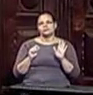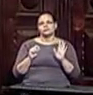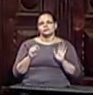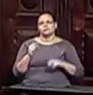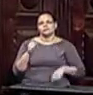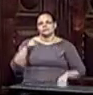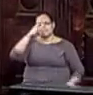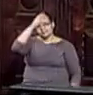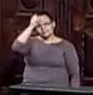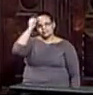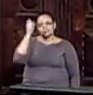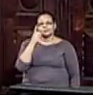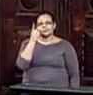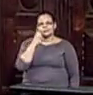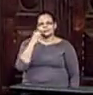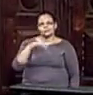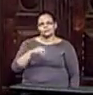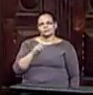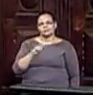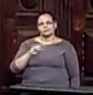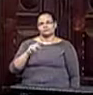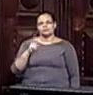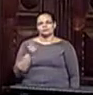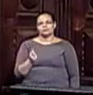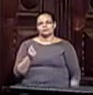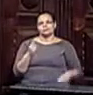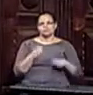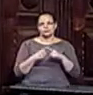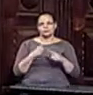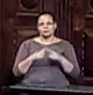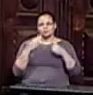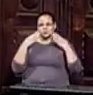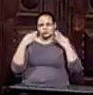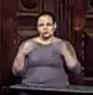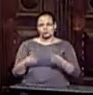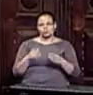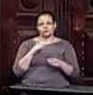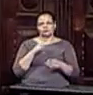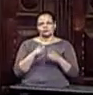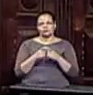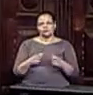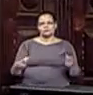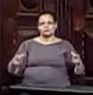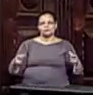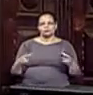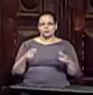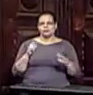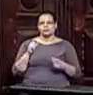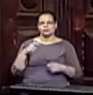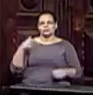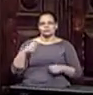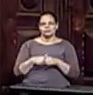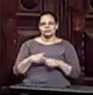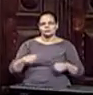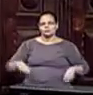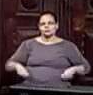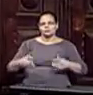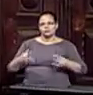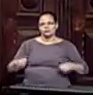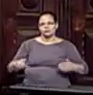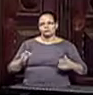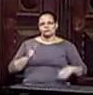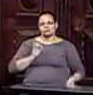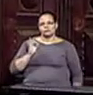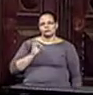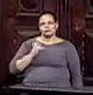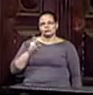A deputada Marta Rocha sabe disso, porque é a área que tem mais consumo de combustível por causa da polícia